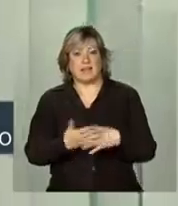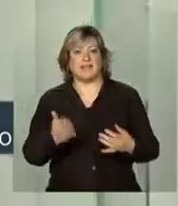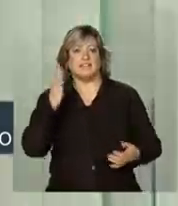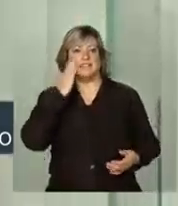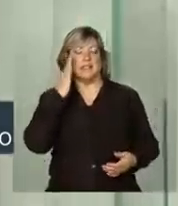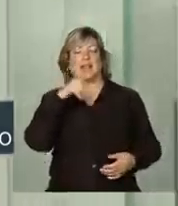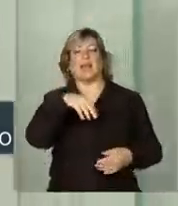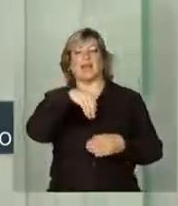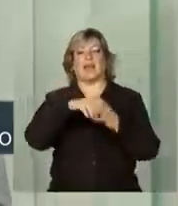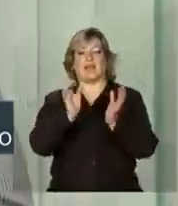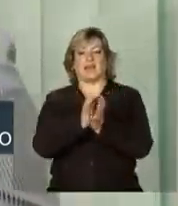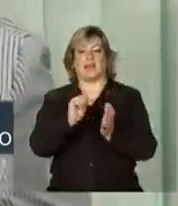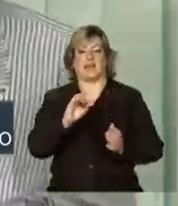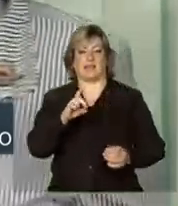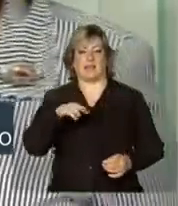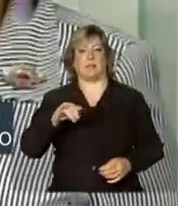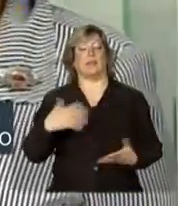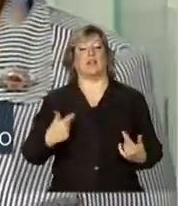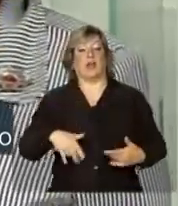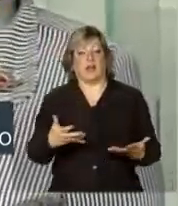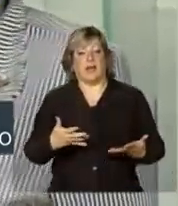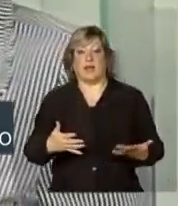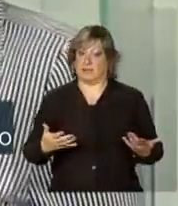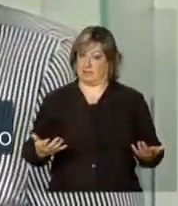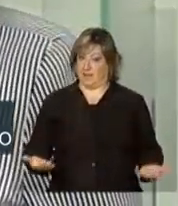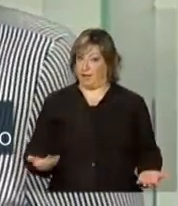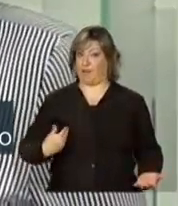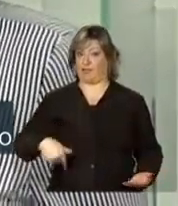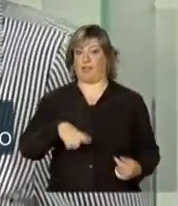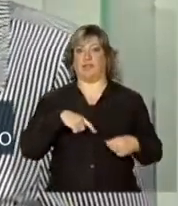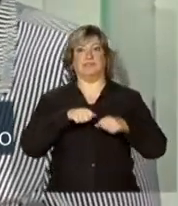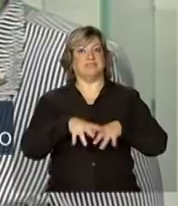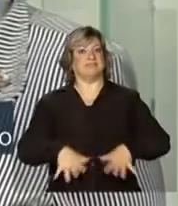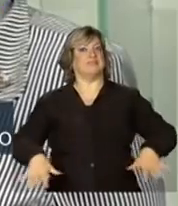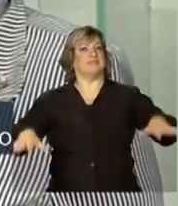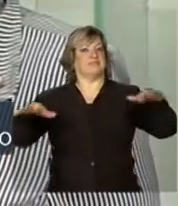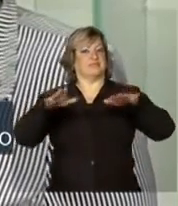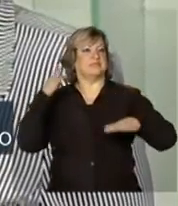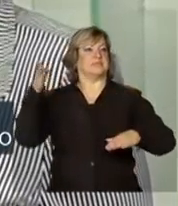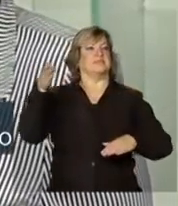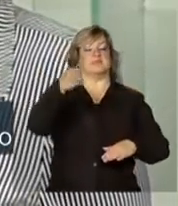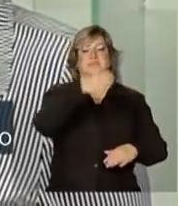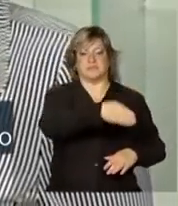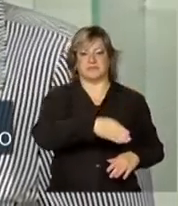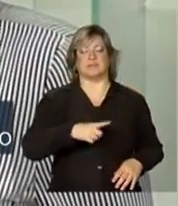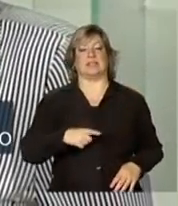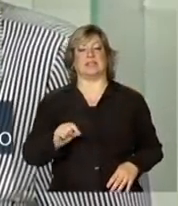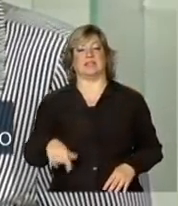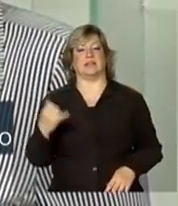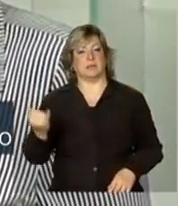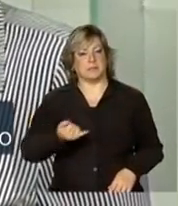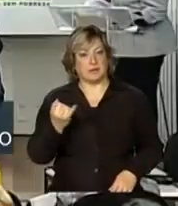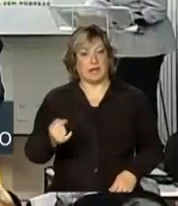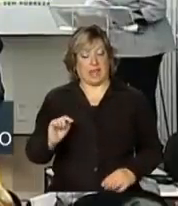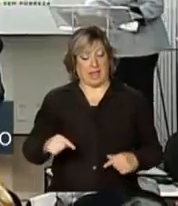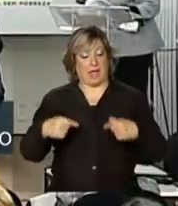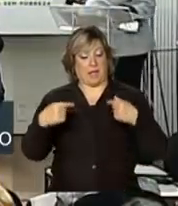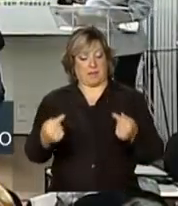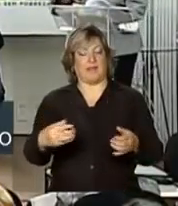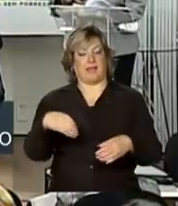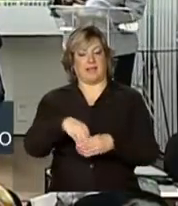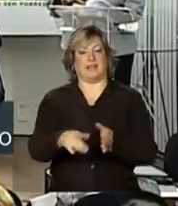da academia e nós queremos... Então, estamos entrando no Ciência Sem Fronteira. É a próxima investida minha no